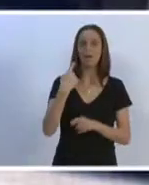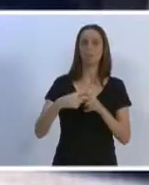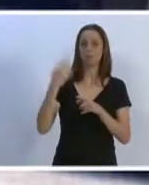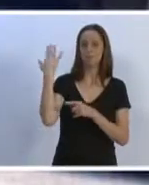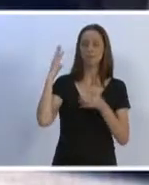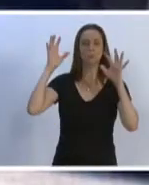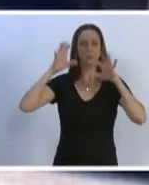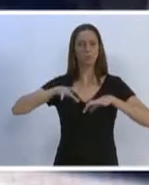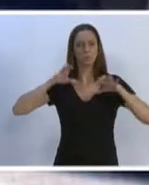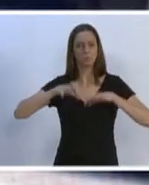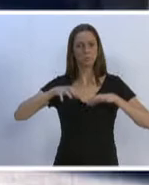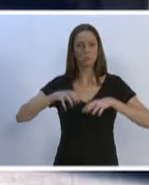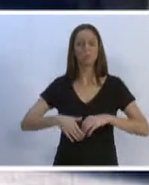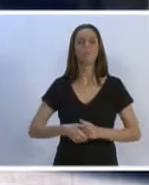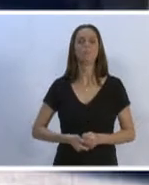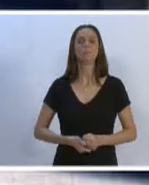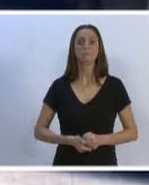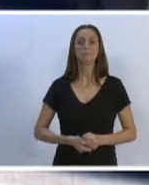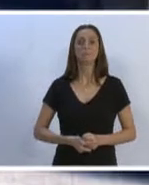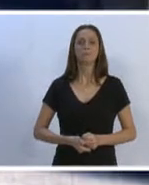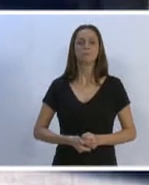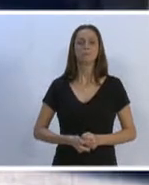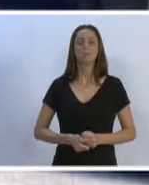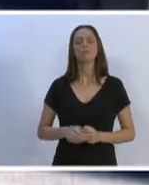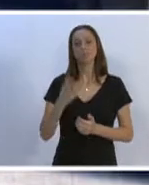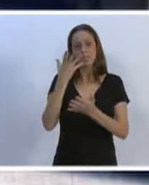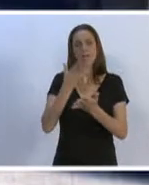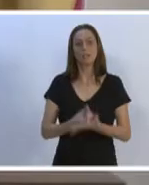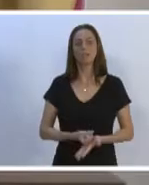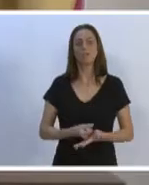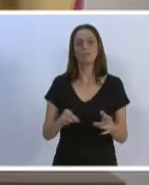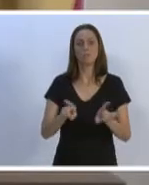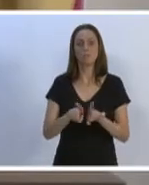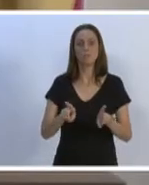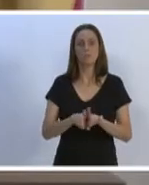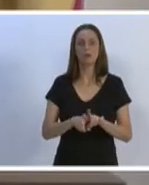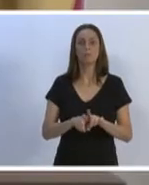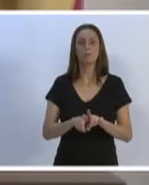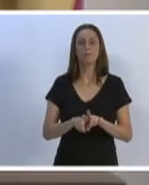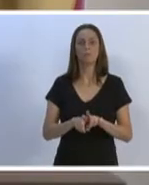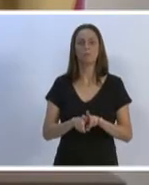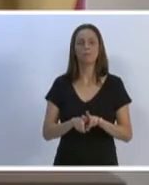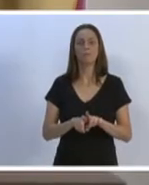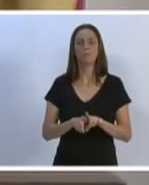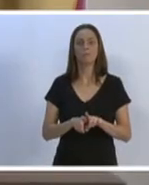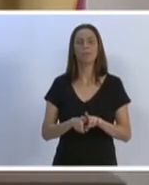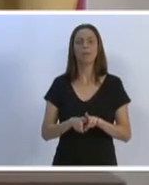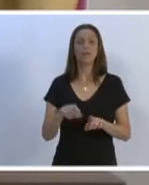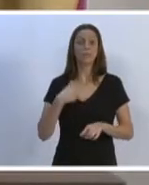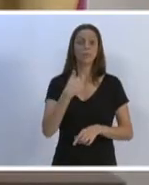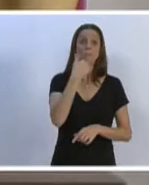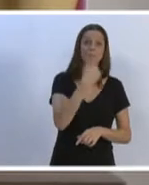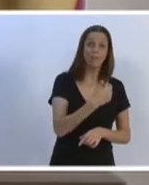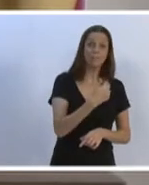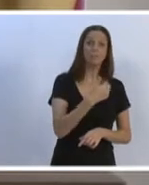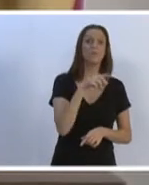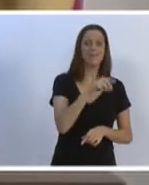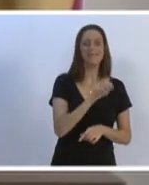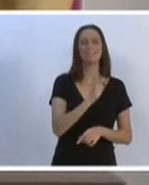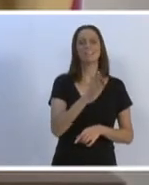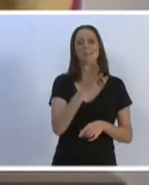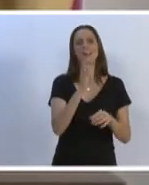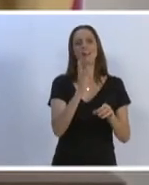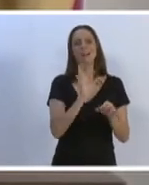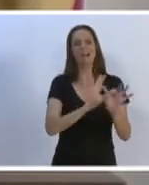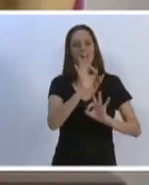dia 31 de março, né, e a gente tem registrado aqui também os pedidos quando são atendidos. A gente trouxe as demandas, trouxe as